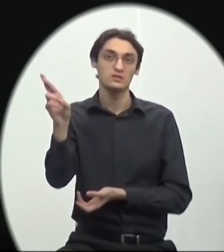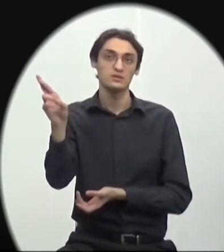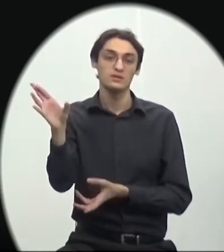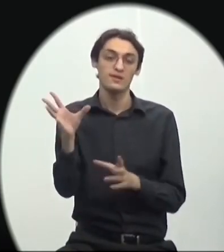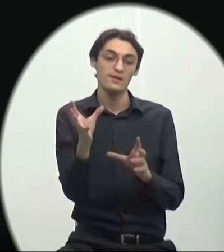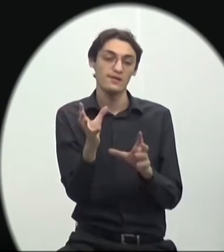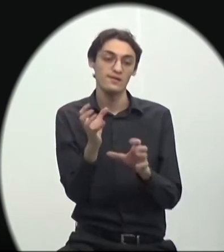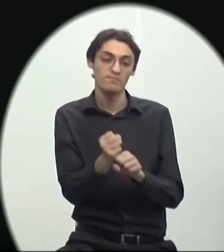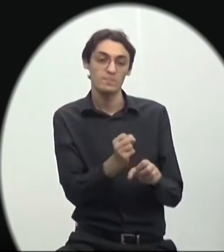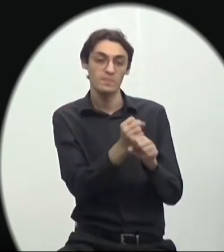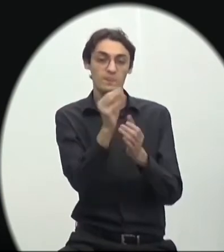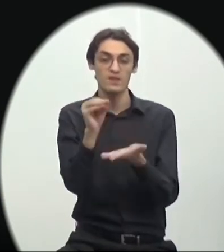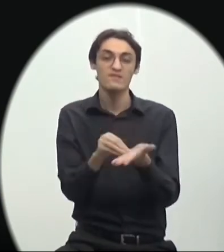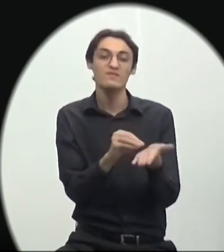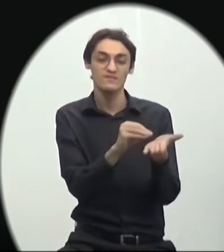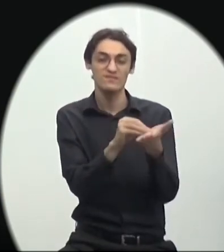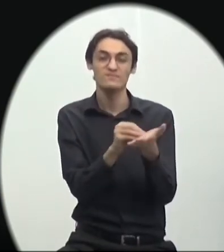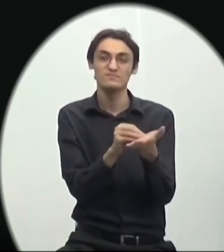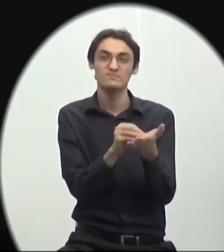aí a variação cambial.